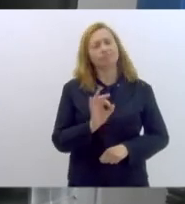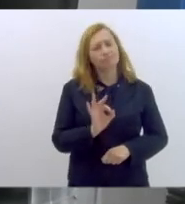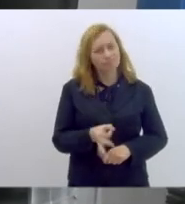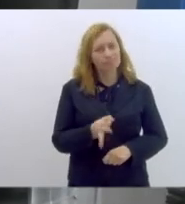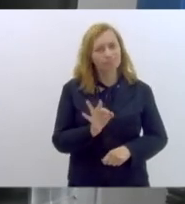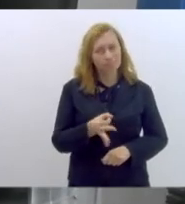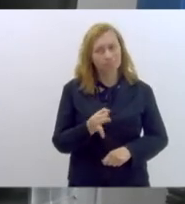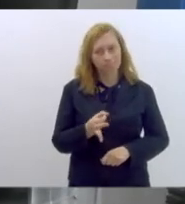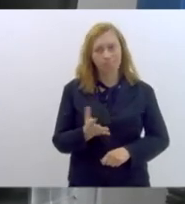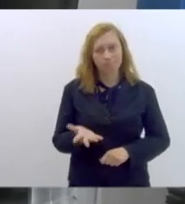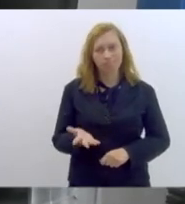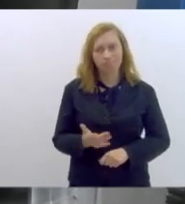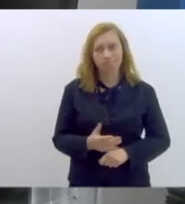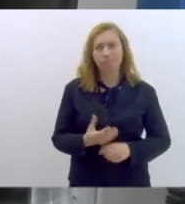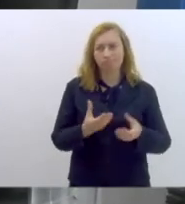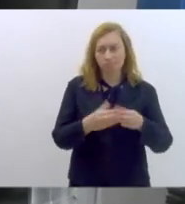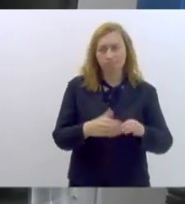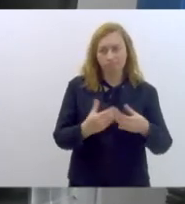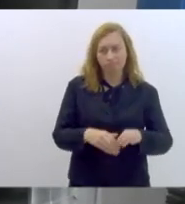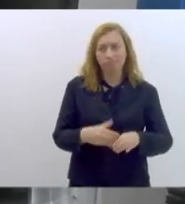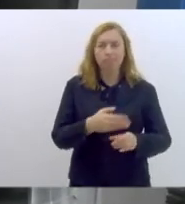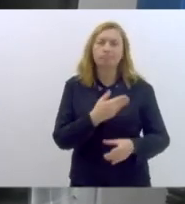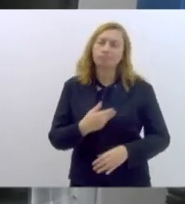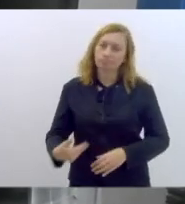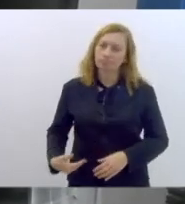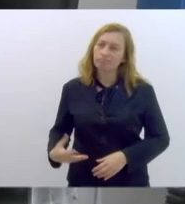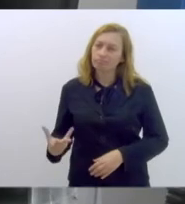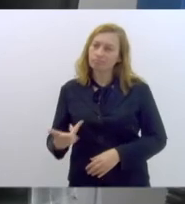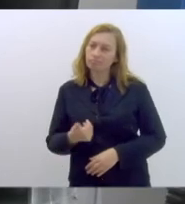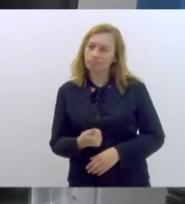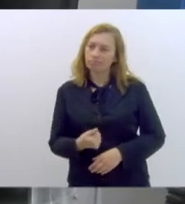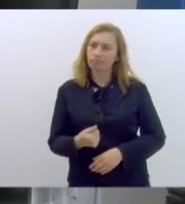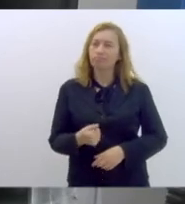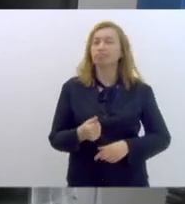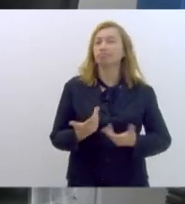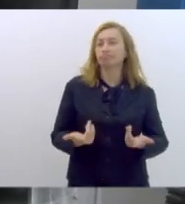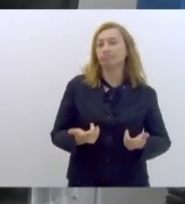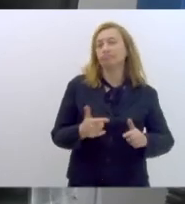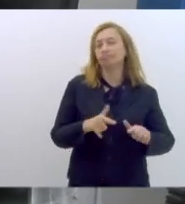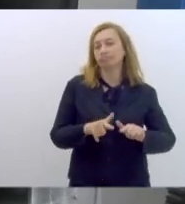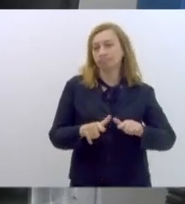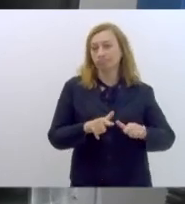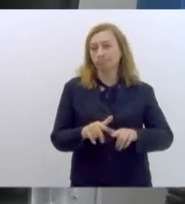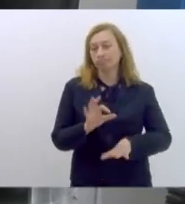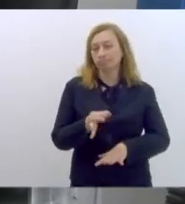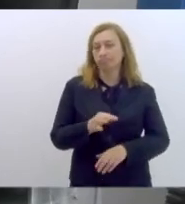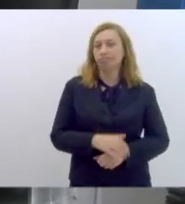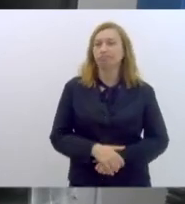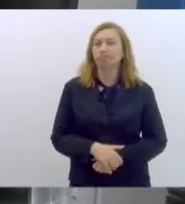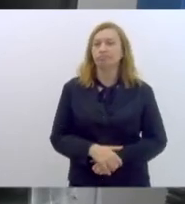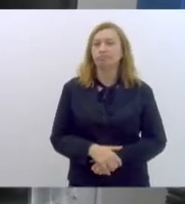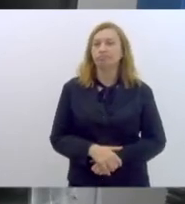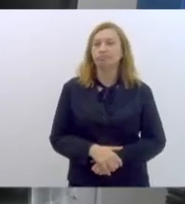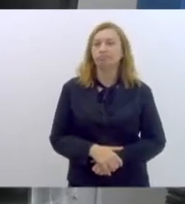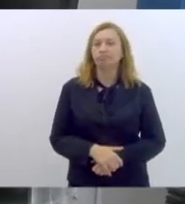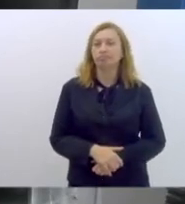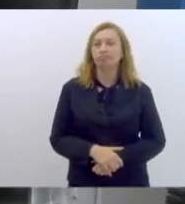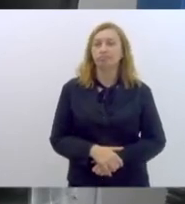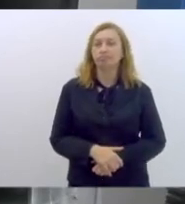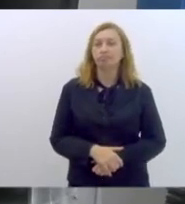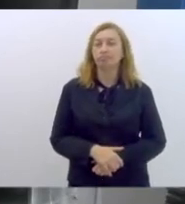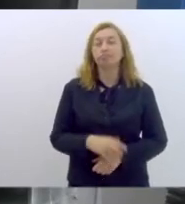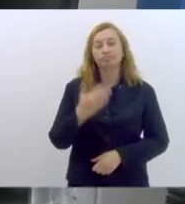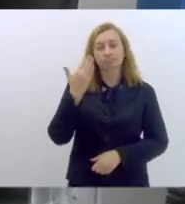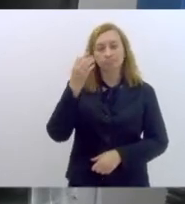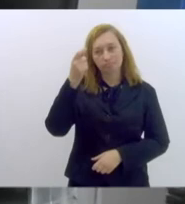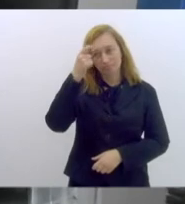Evidentemente, via o concurso público, a qualificação e a justa remuneração. Isso aqui é consenso,